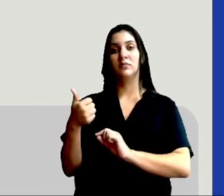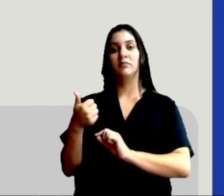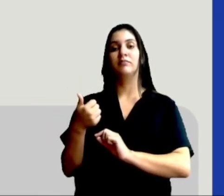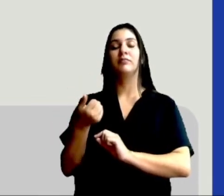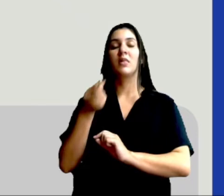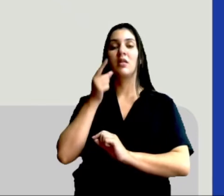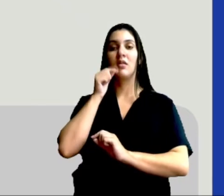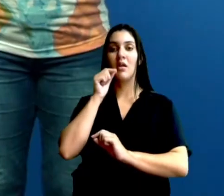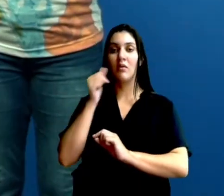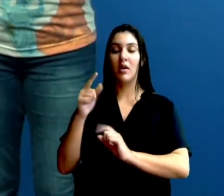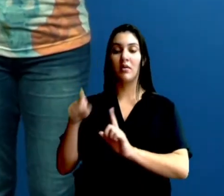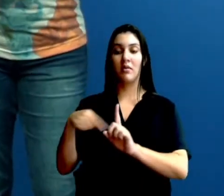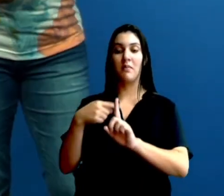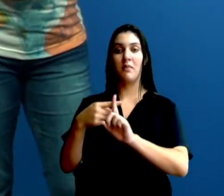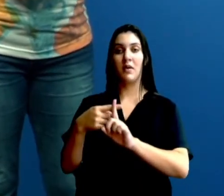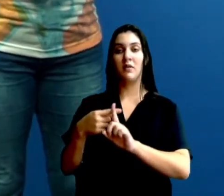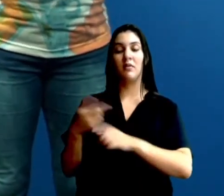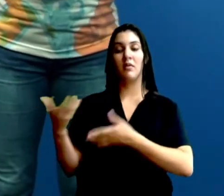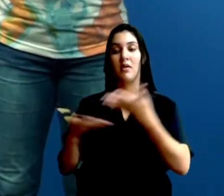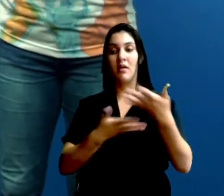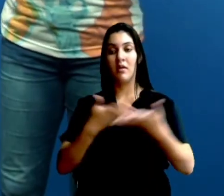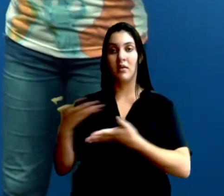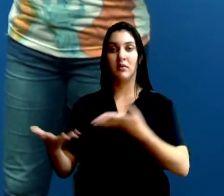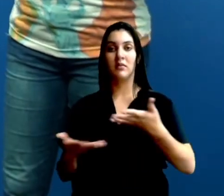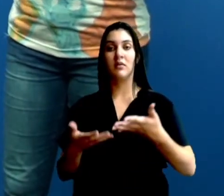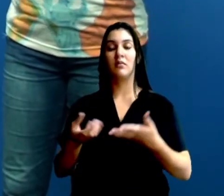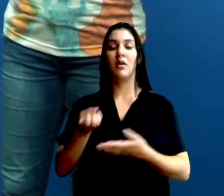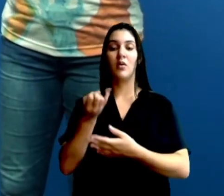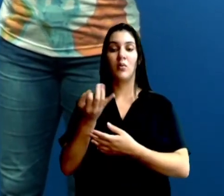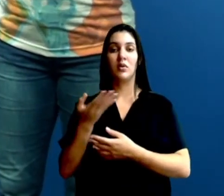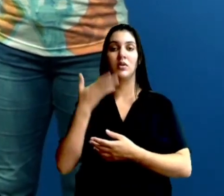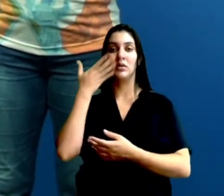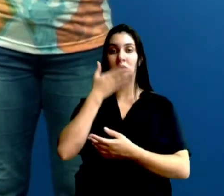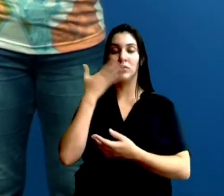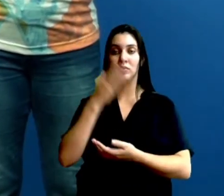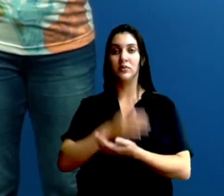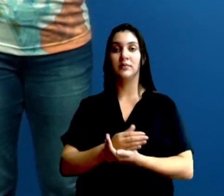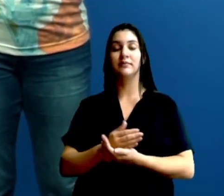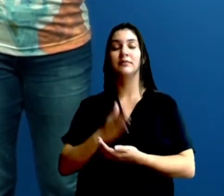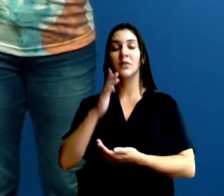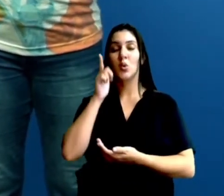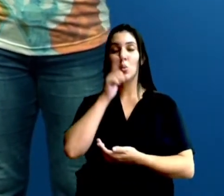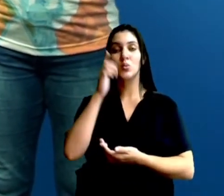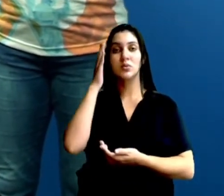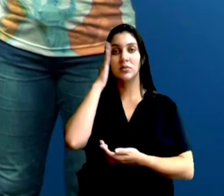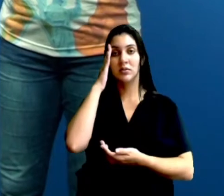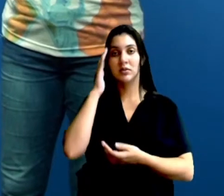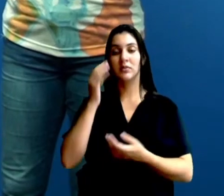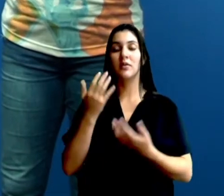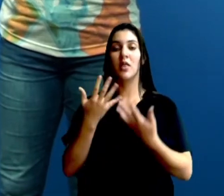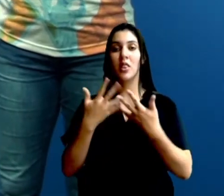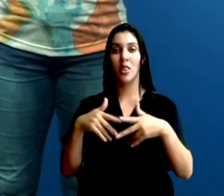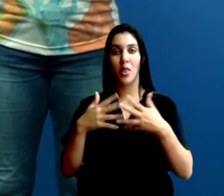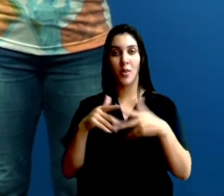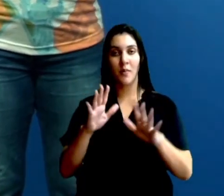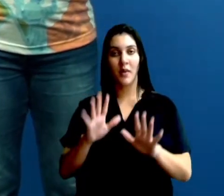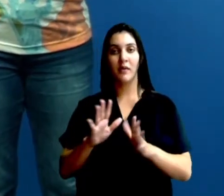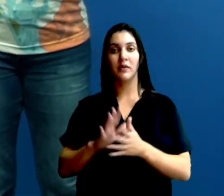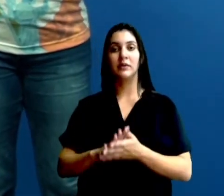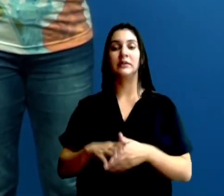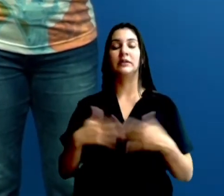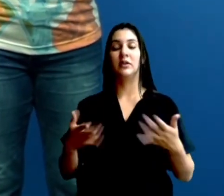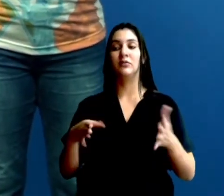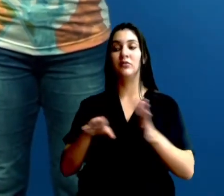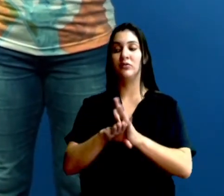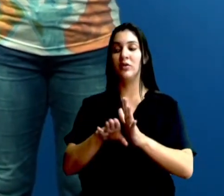né, salgados a mais em relação à quantidade de doces. Deu para entender? Tranquilo? Então, a